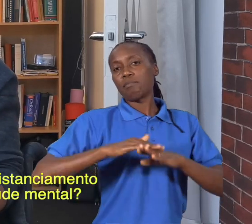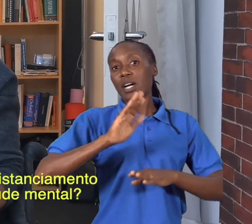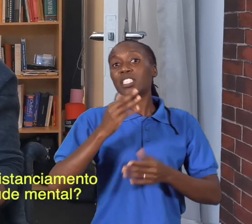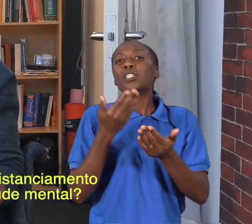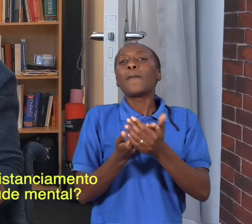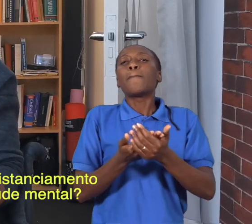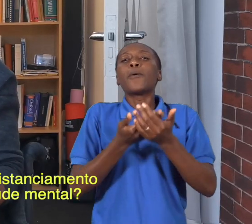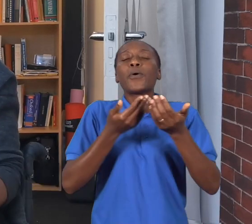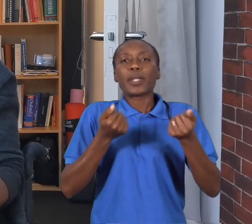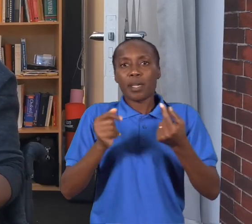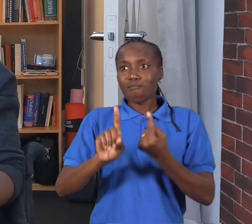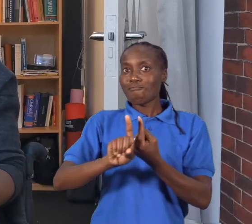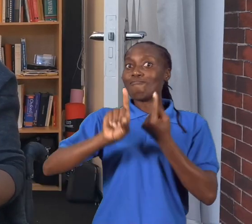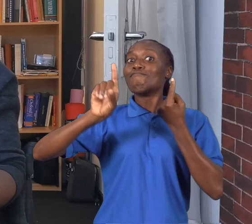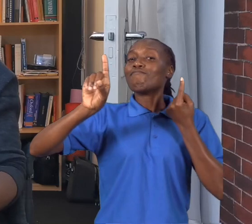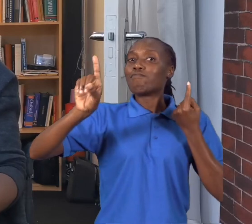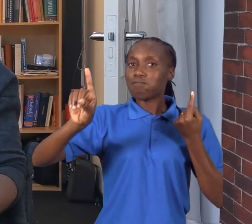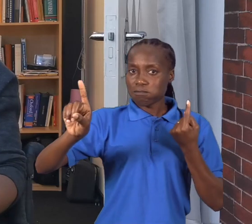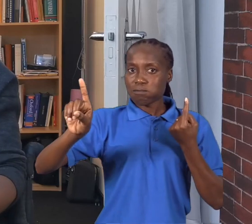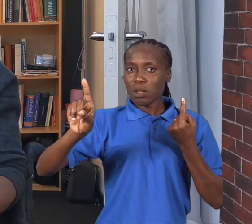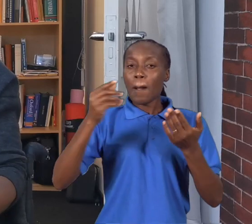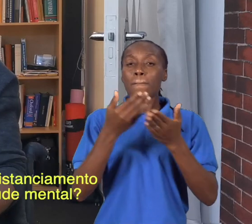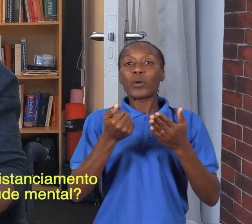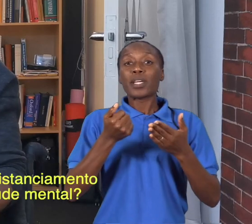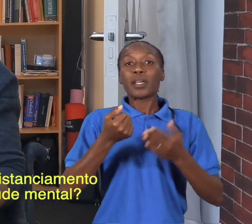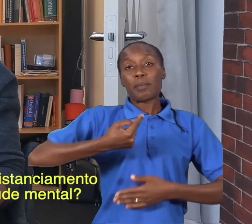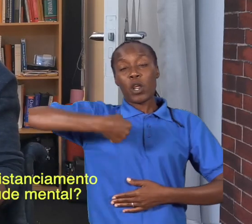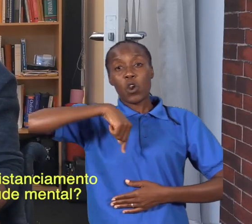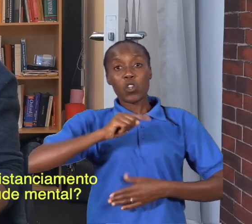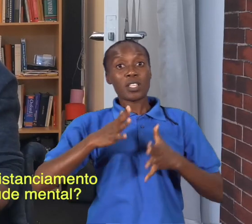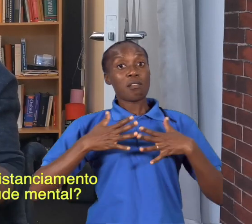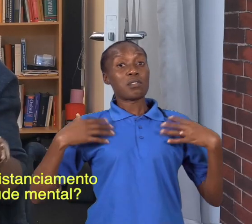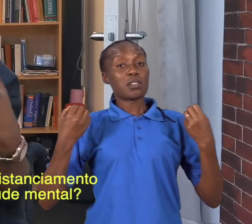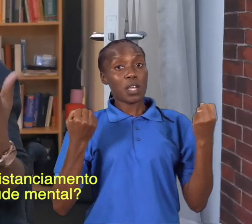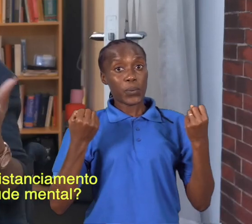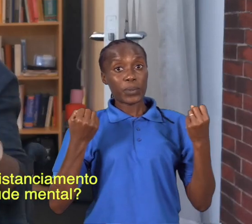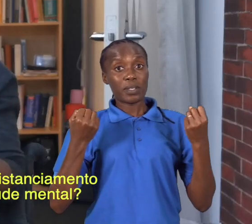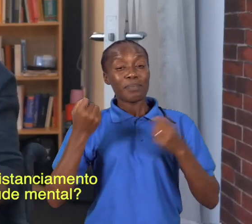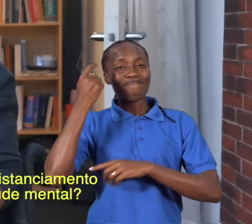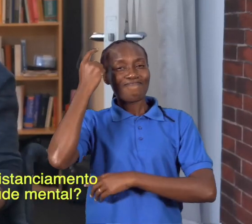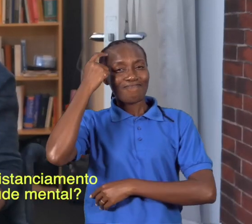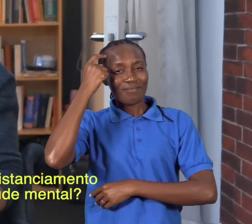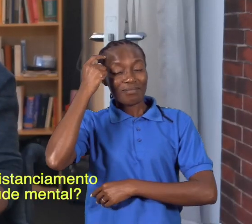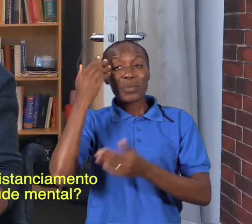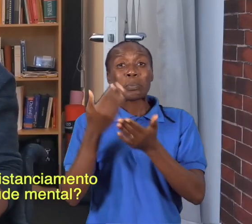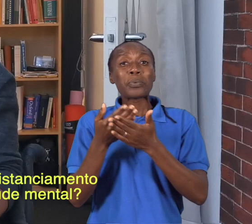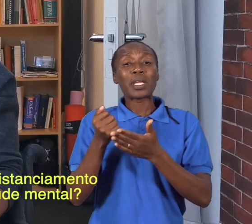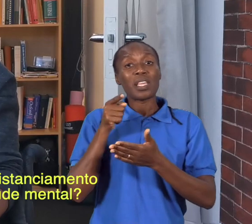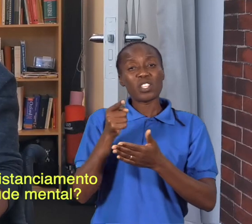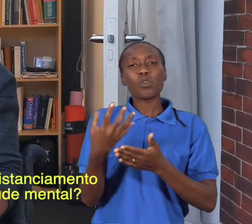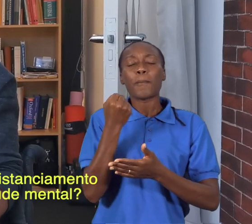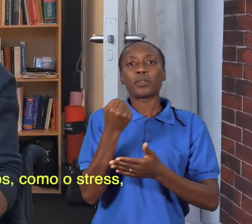social. Quais são os efeitos deste distanciamento social para a nossa saúde mental?